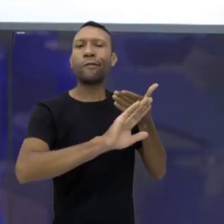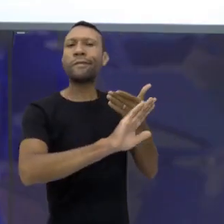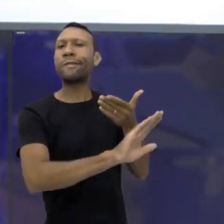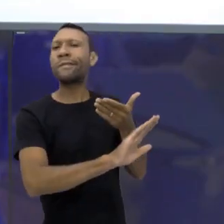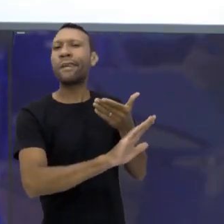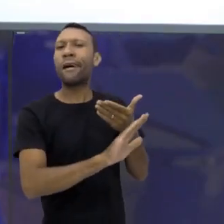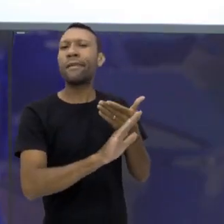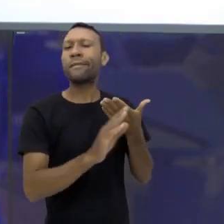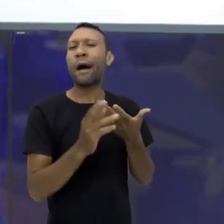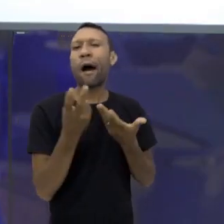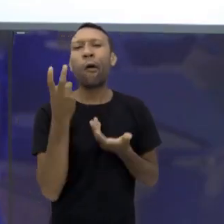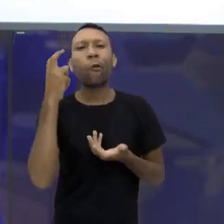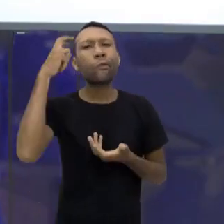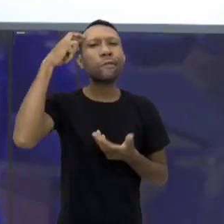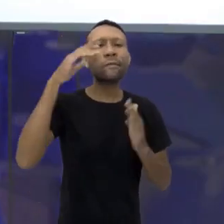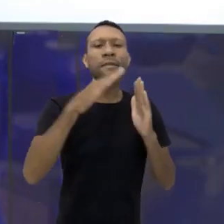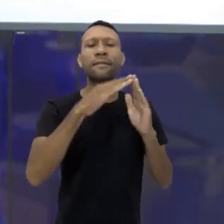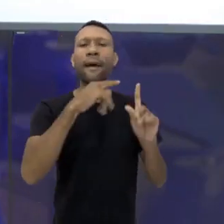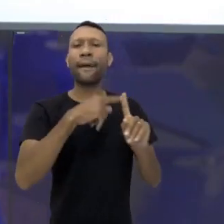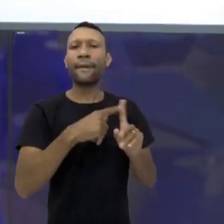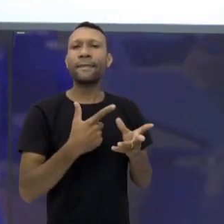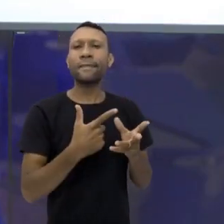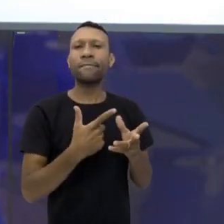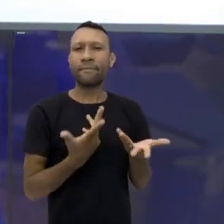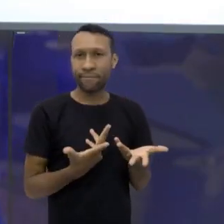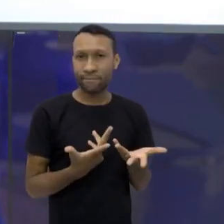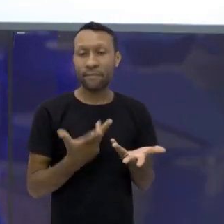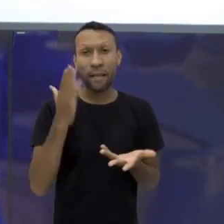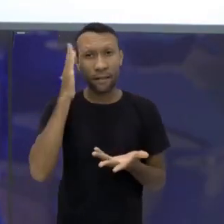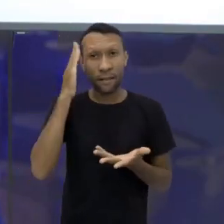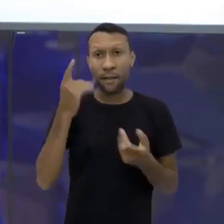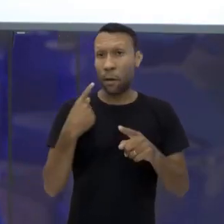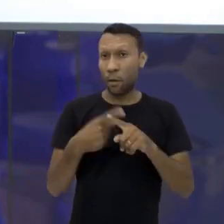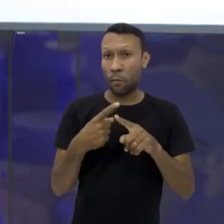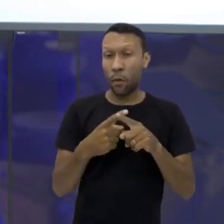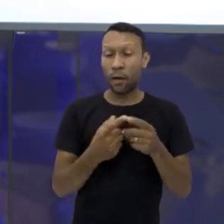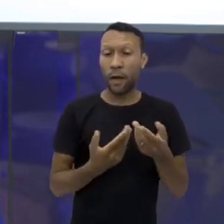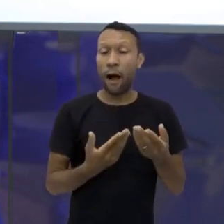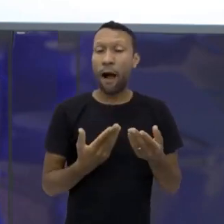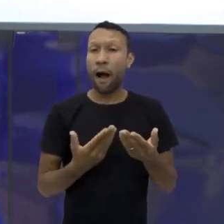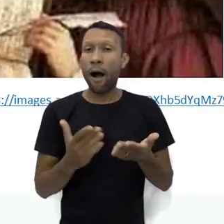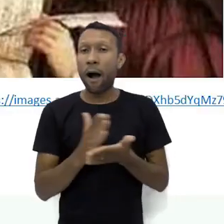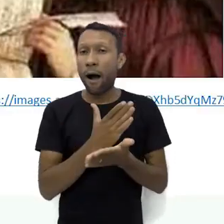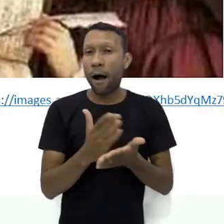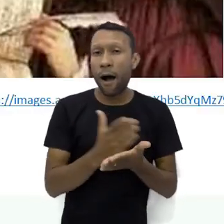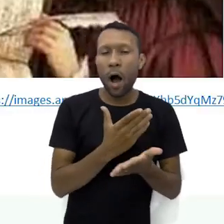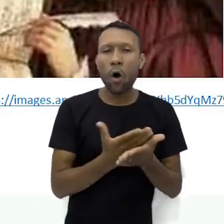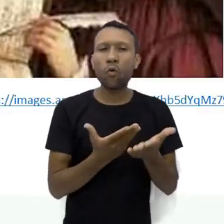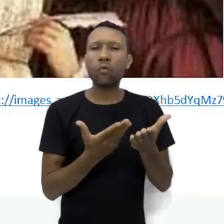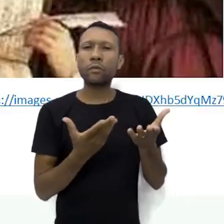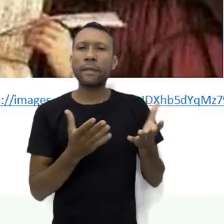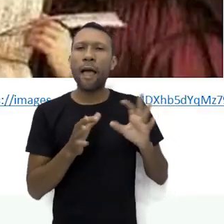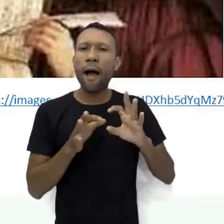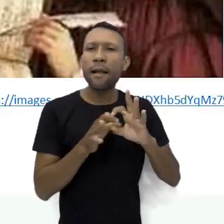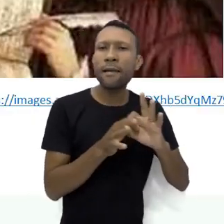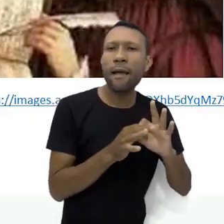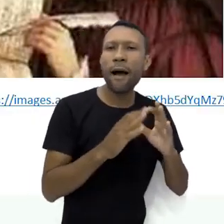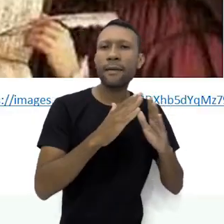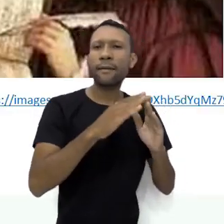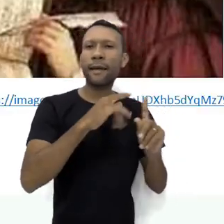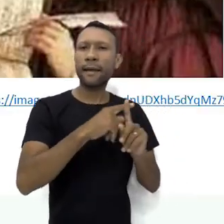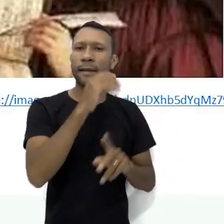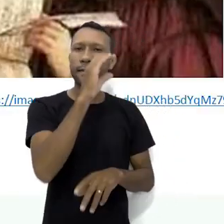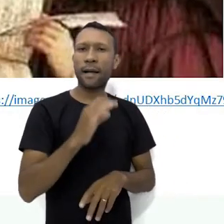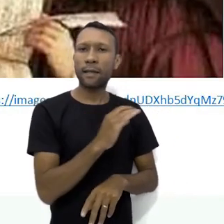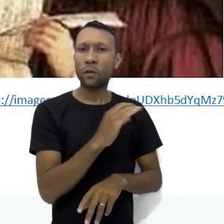igreja. Então, enquanto uns se prendiam às normas ditadas pela igreja, aqui já se distanciava. Uma característica significativa